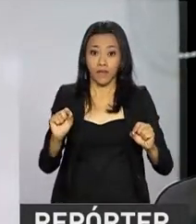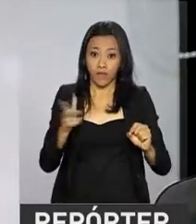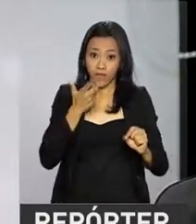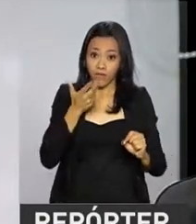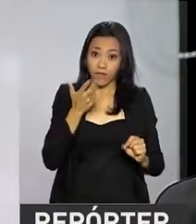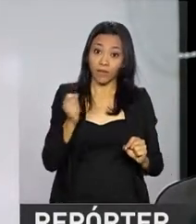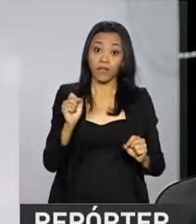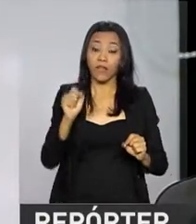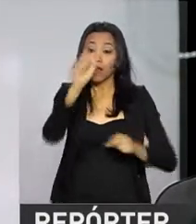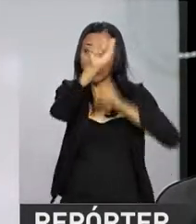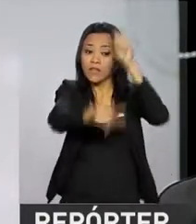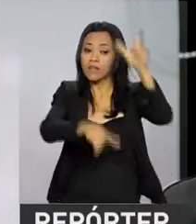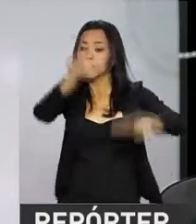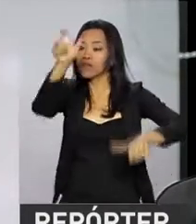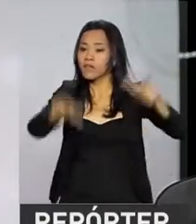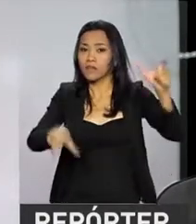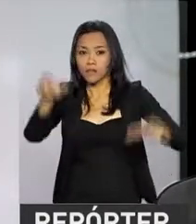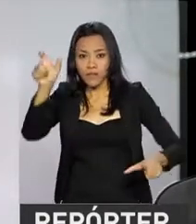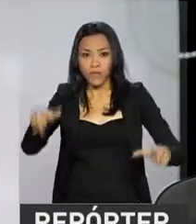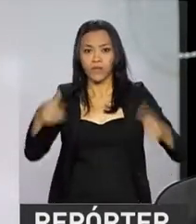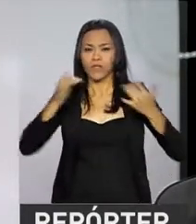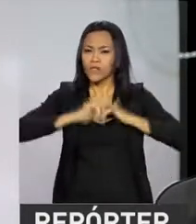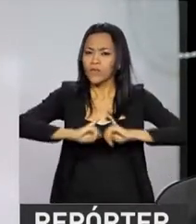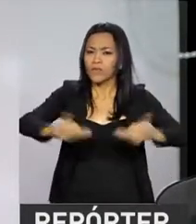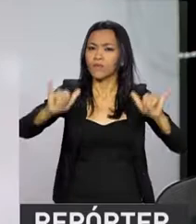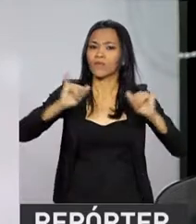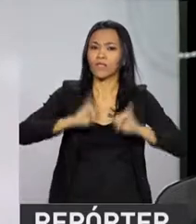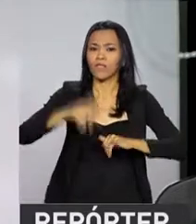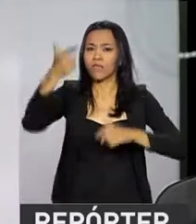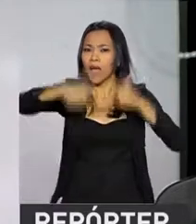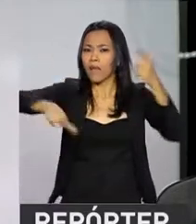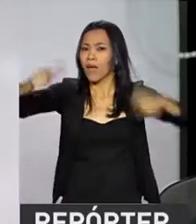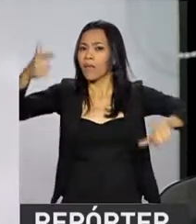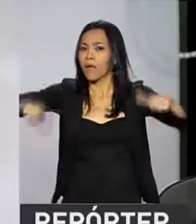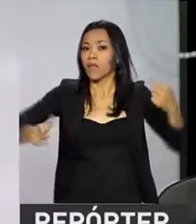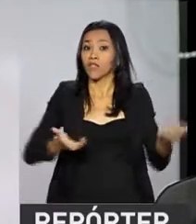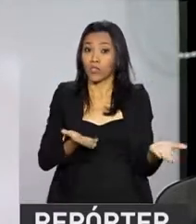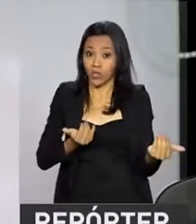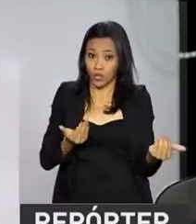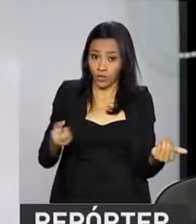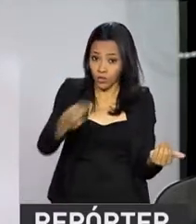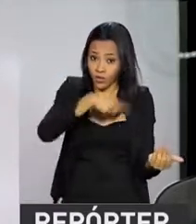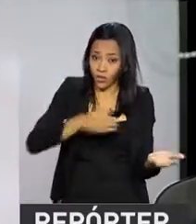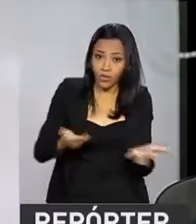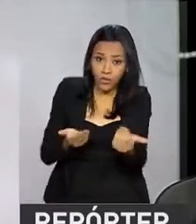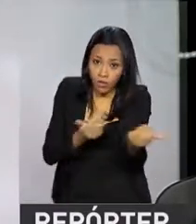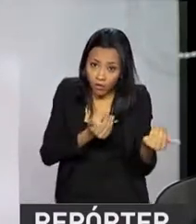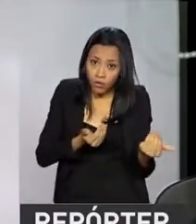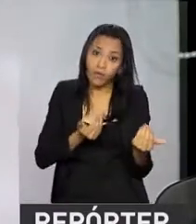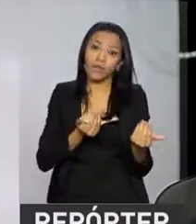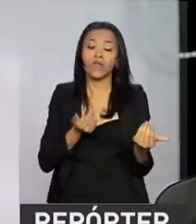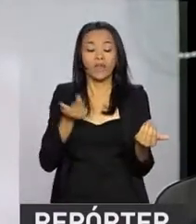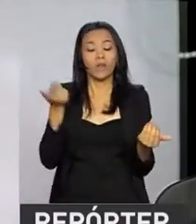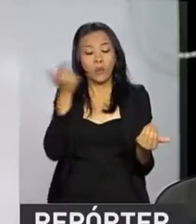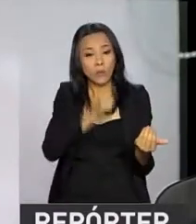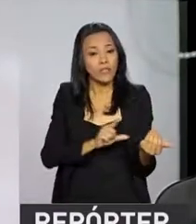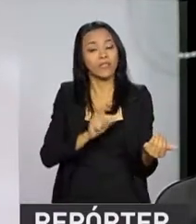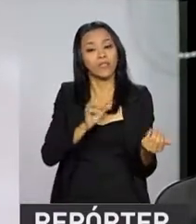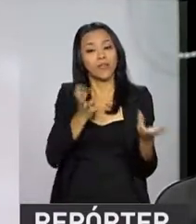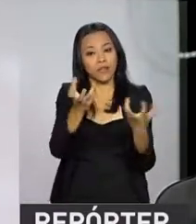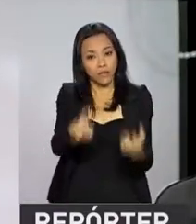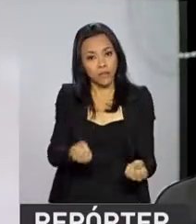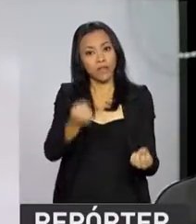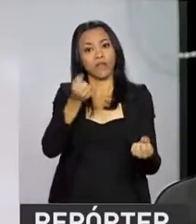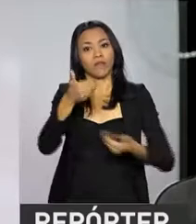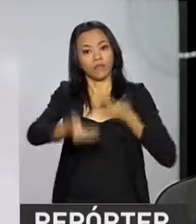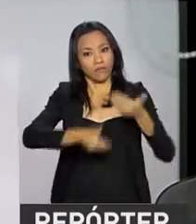questão das pessoas e tendo campanhas para que mais jovens possam estar aderindo ao tratamento e